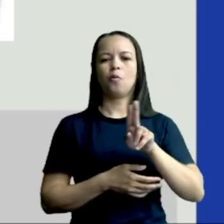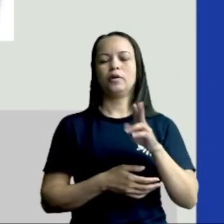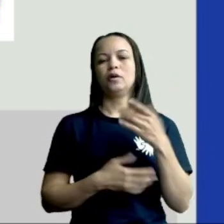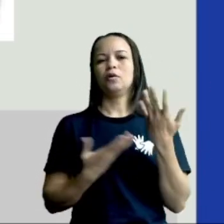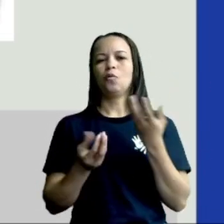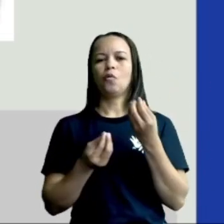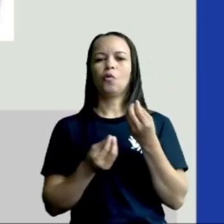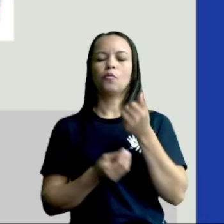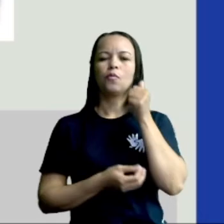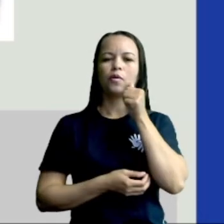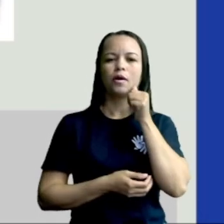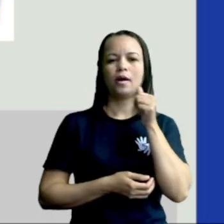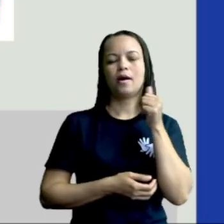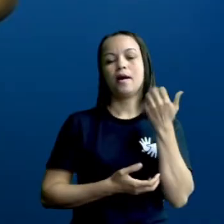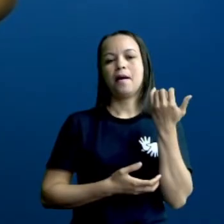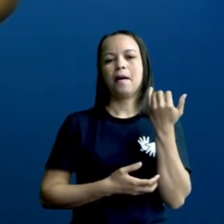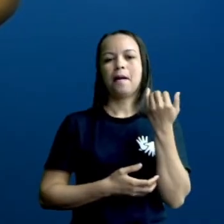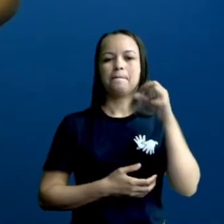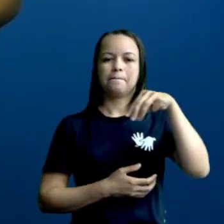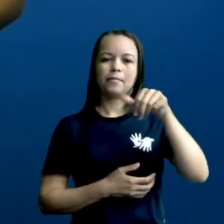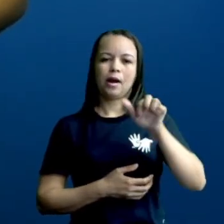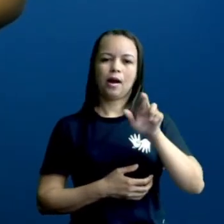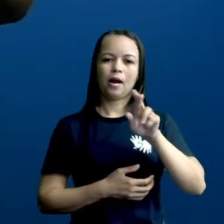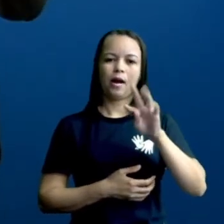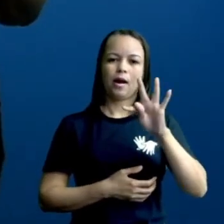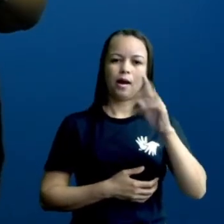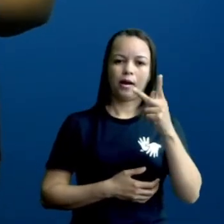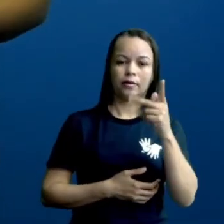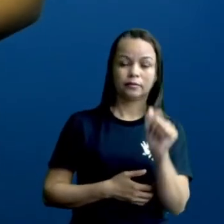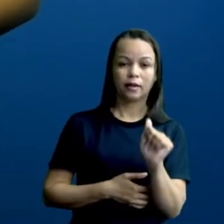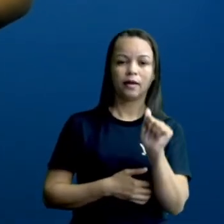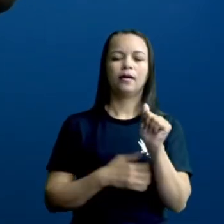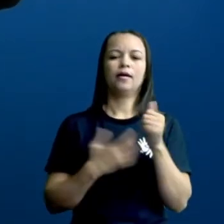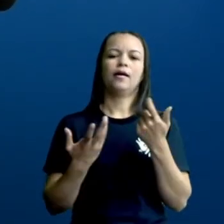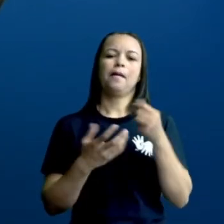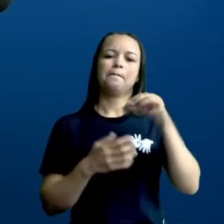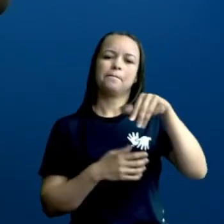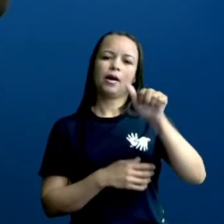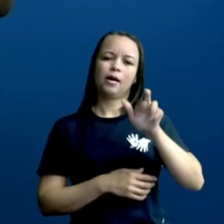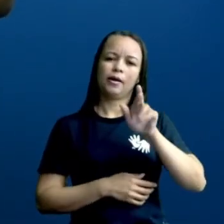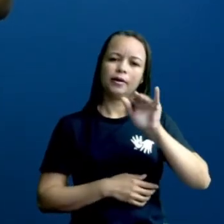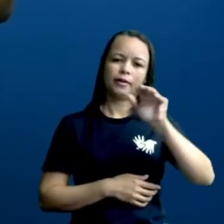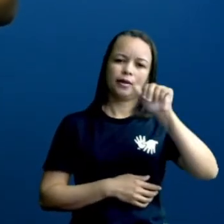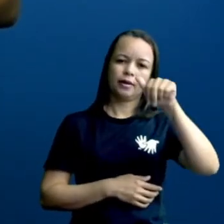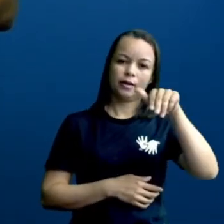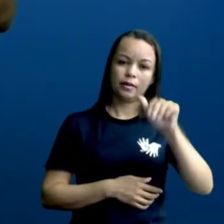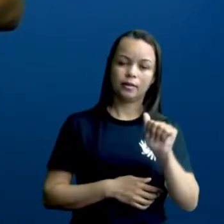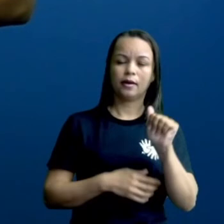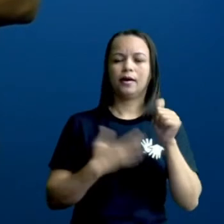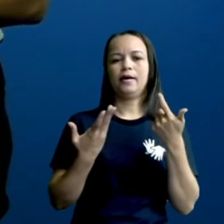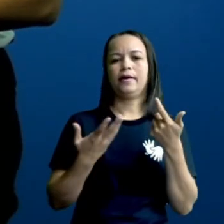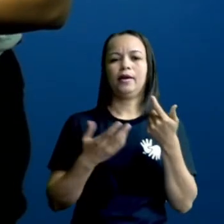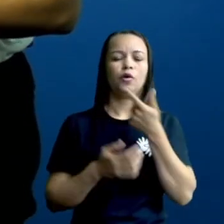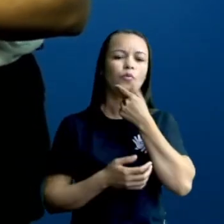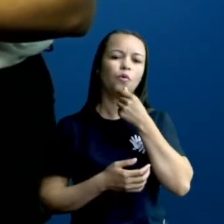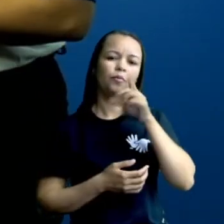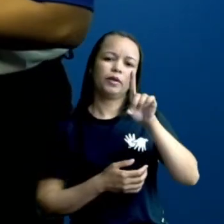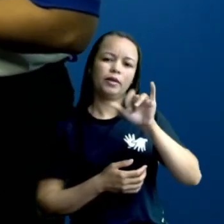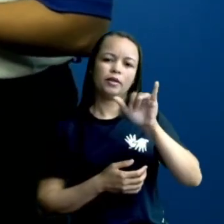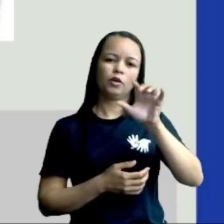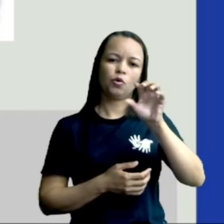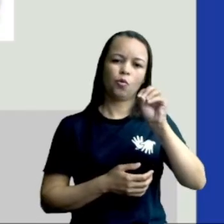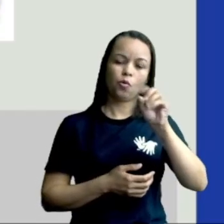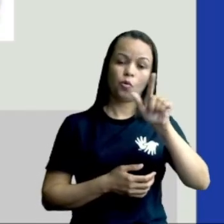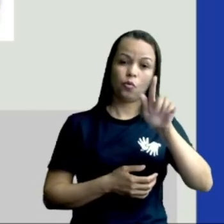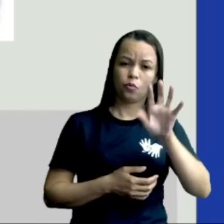de Holanda, como José Teixeira, que foi quem escreveu o hino, Mariana Malha e Diogo de Braga, que foi o nosso fundador, certo?